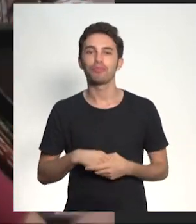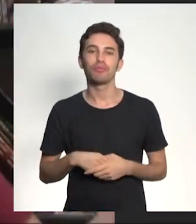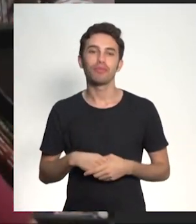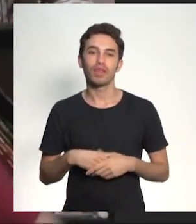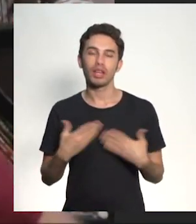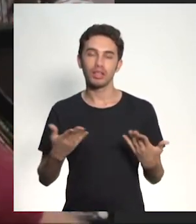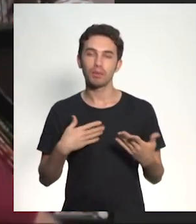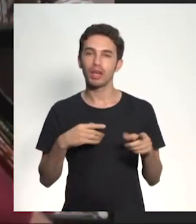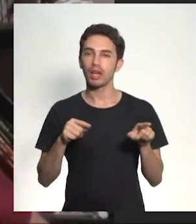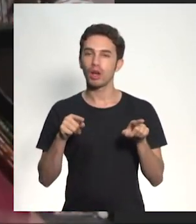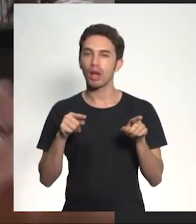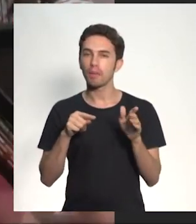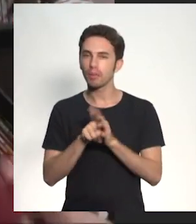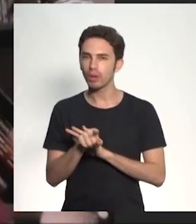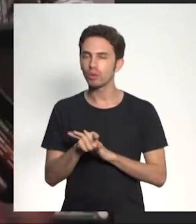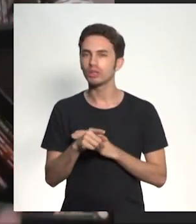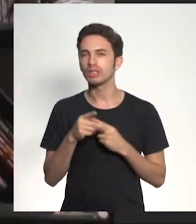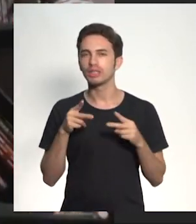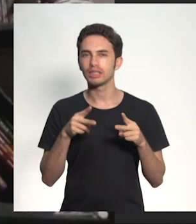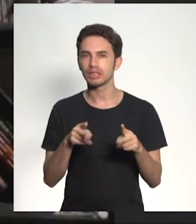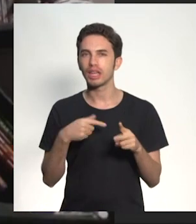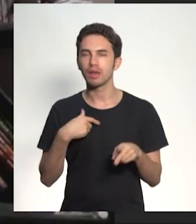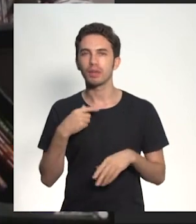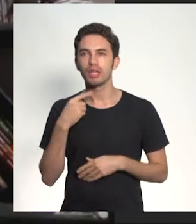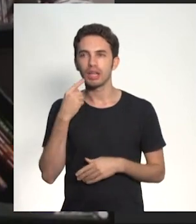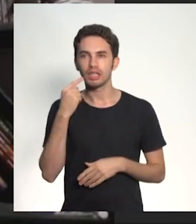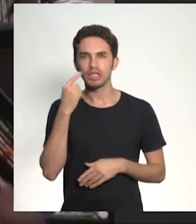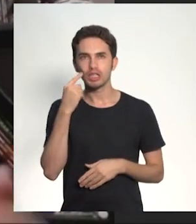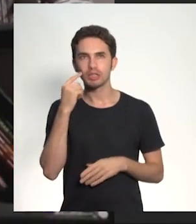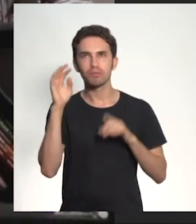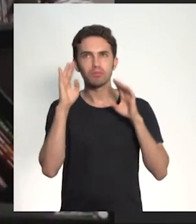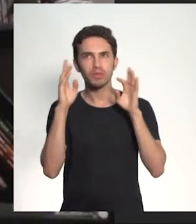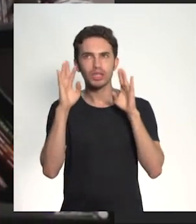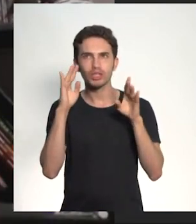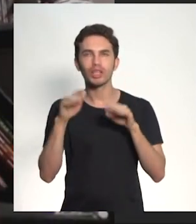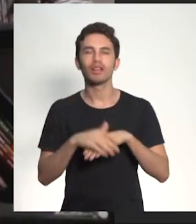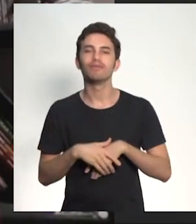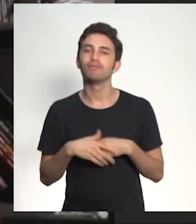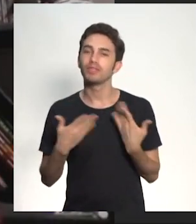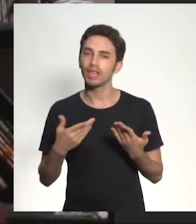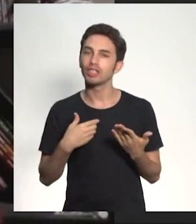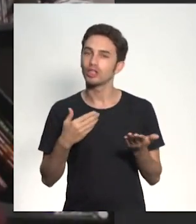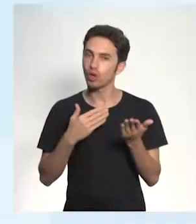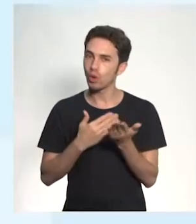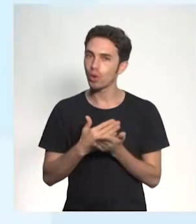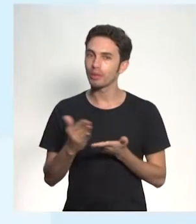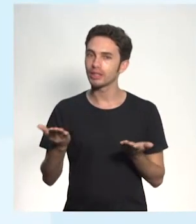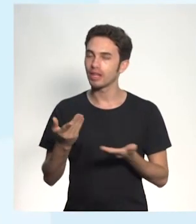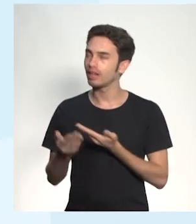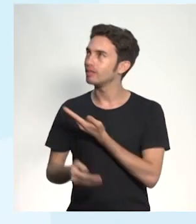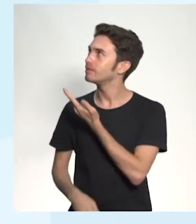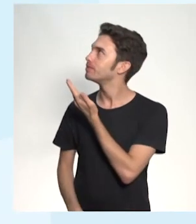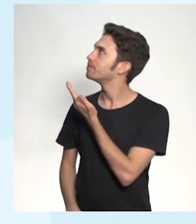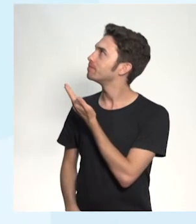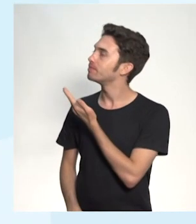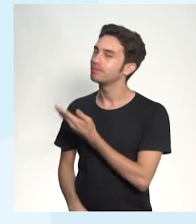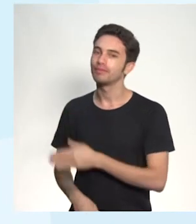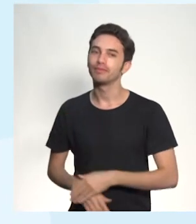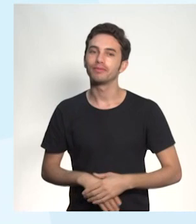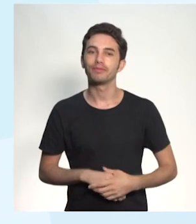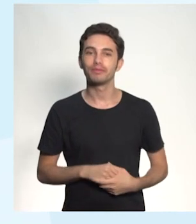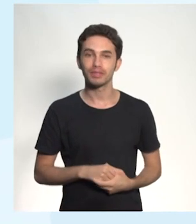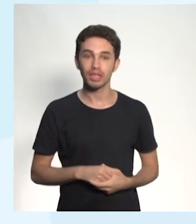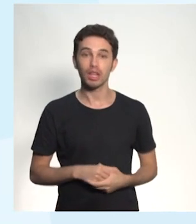sempre uma pergunta, uma reflexão aí para a gente fazer. Não, é assim que iremos começar. Vai aparecer aí na tela para vocês também,